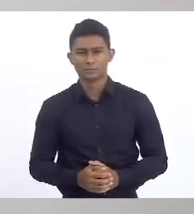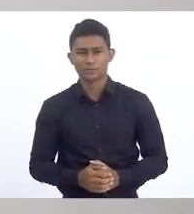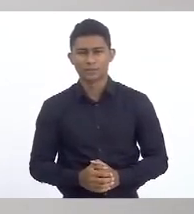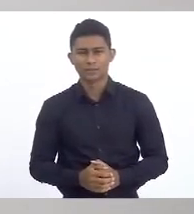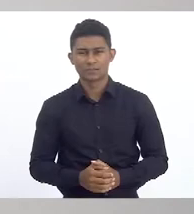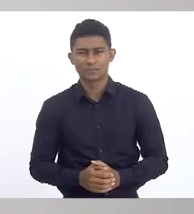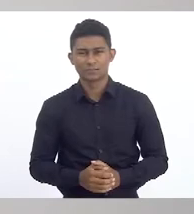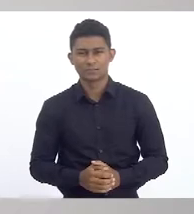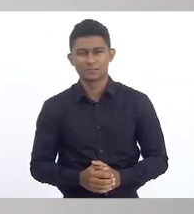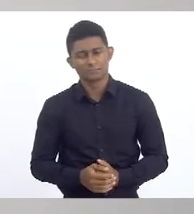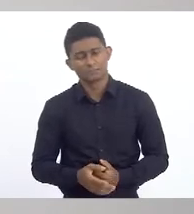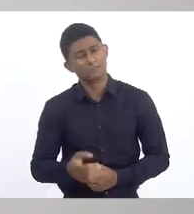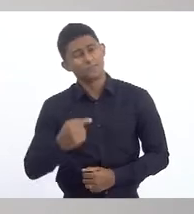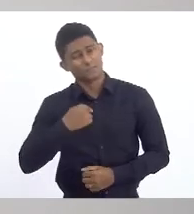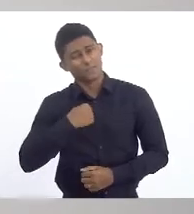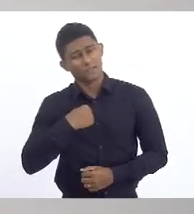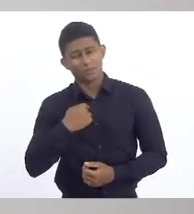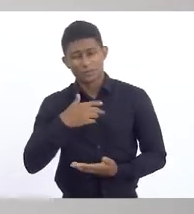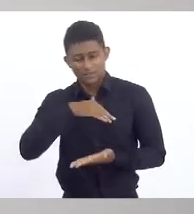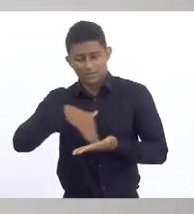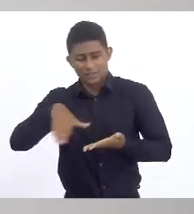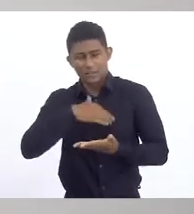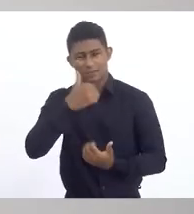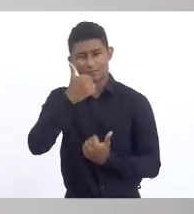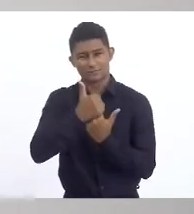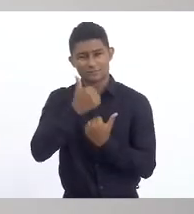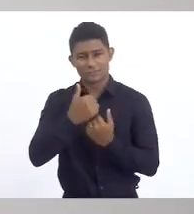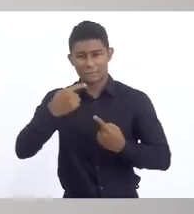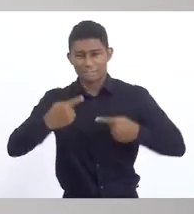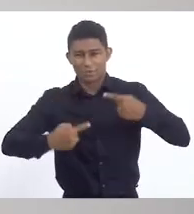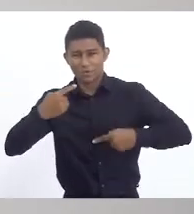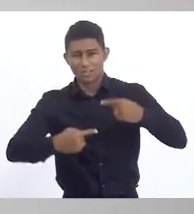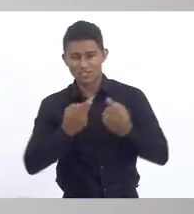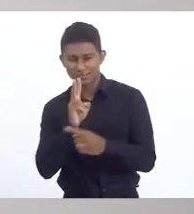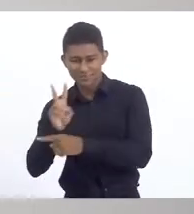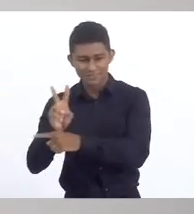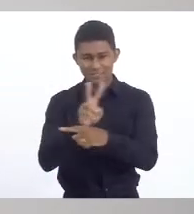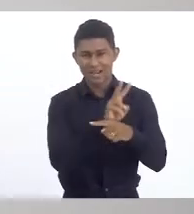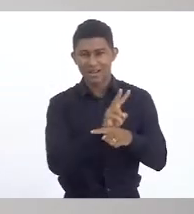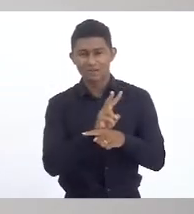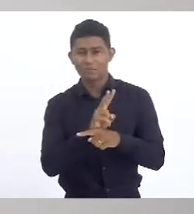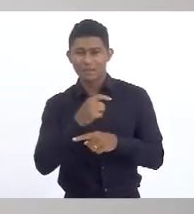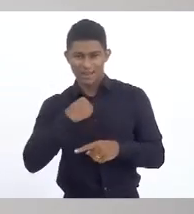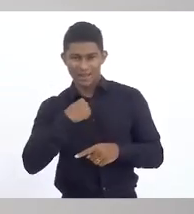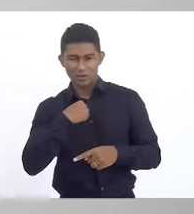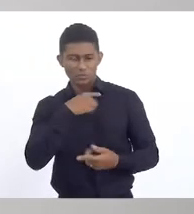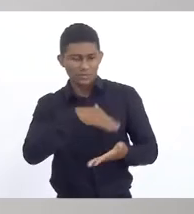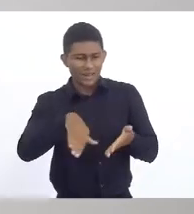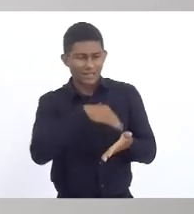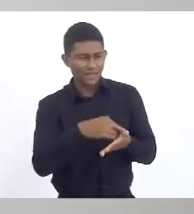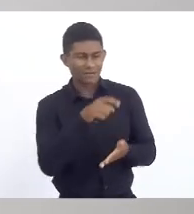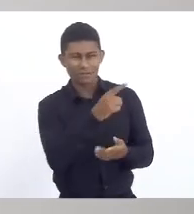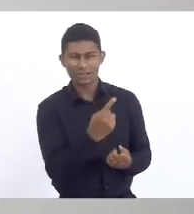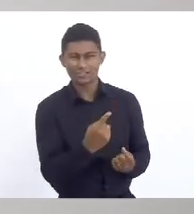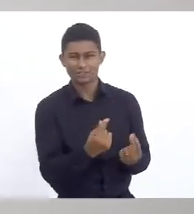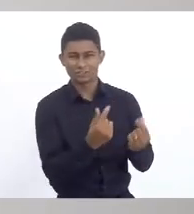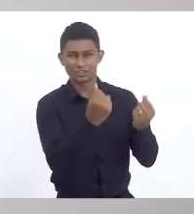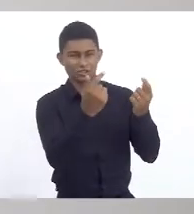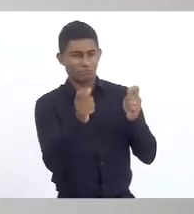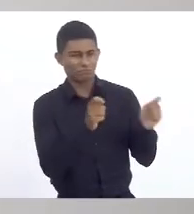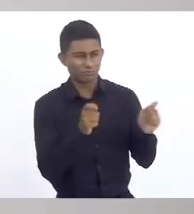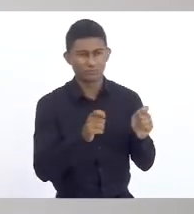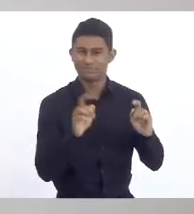Eu, evidentemente, sou subsecretário de Política Fiscal, eu não sou o subsecretário do Tesouro, né? Ali na gestão,